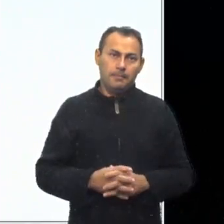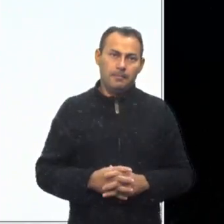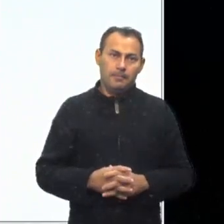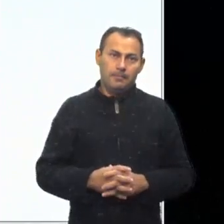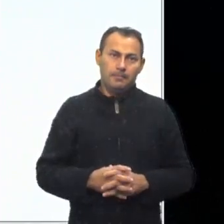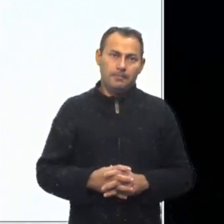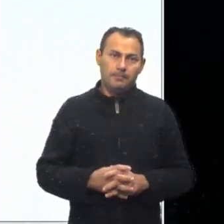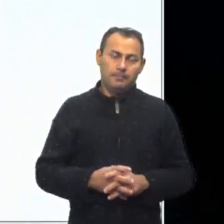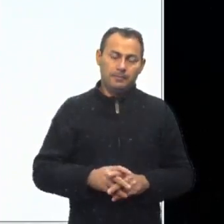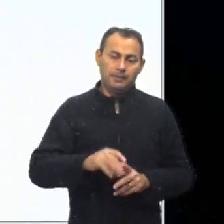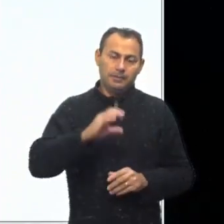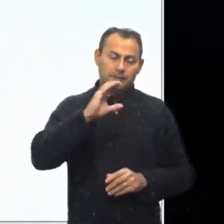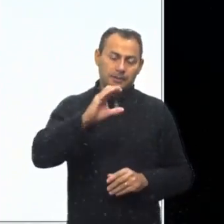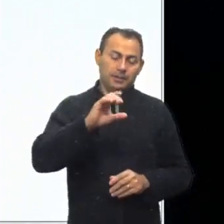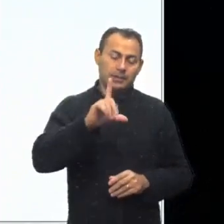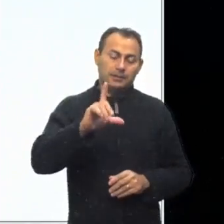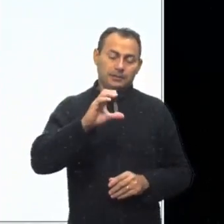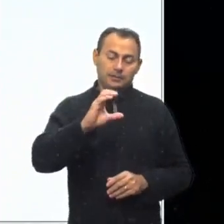CLC